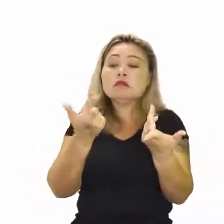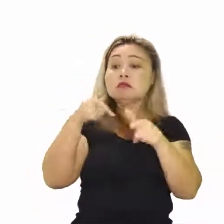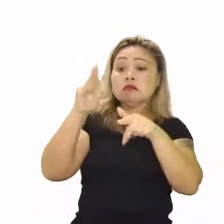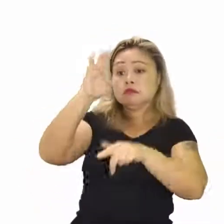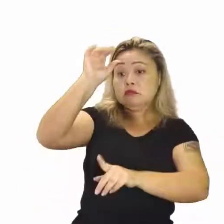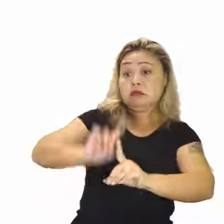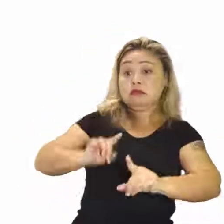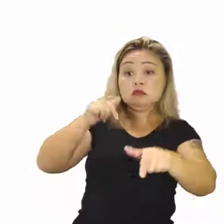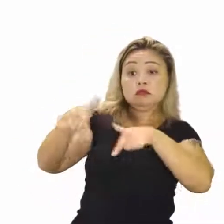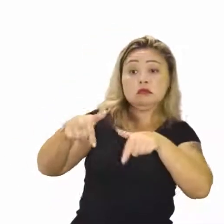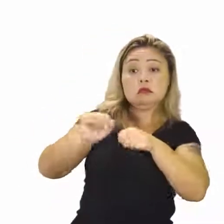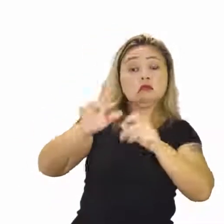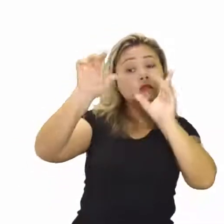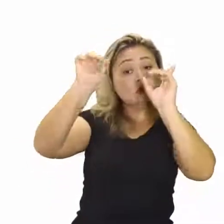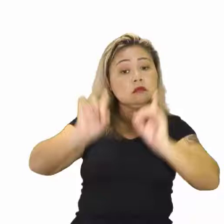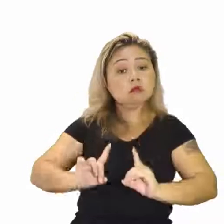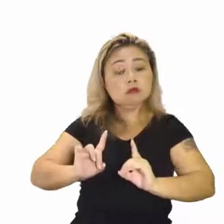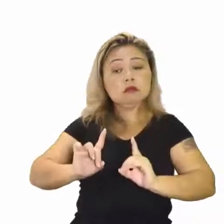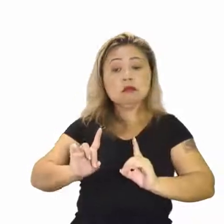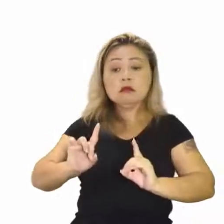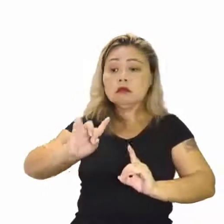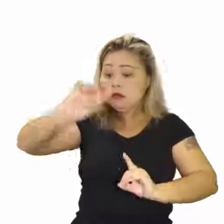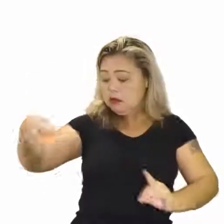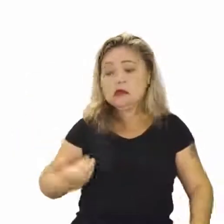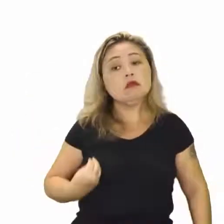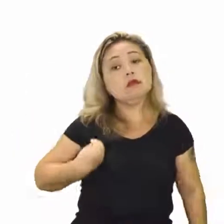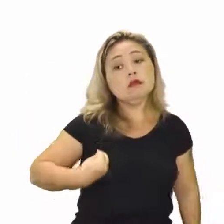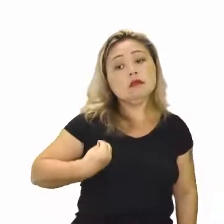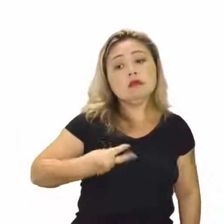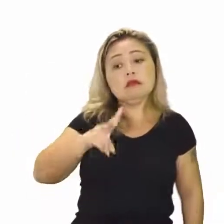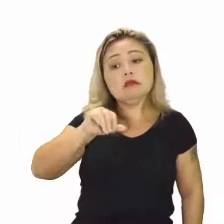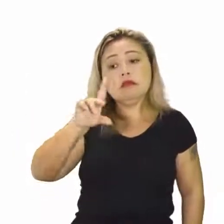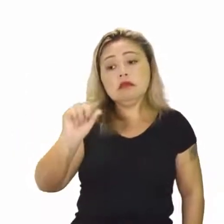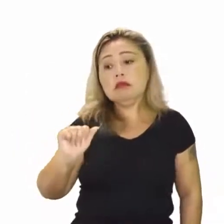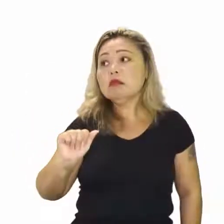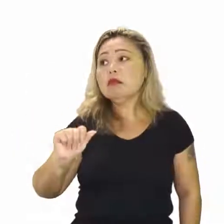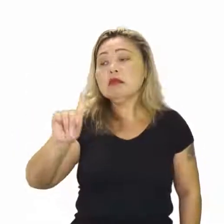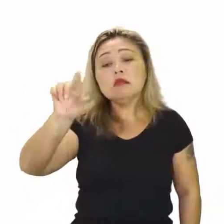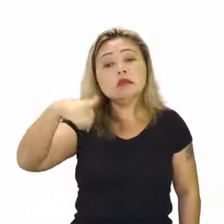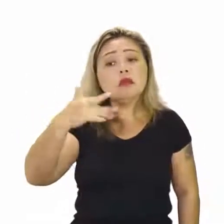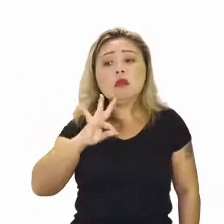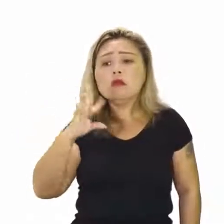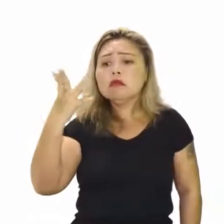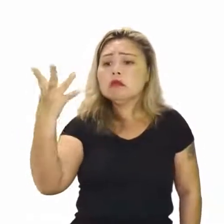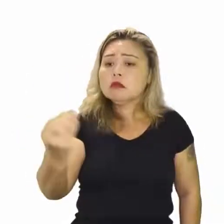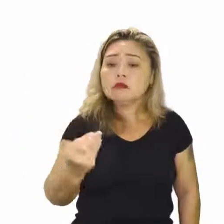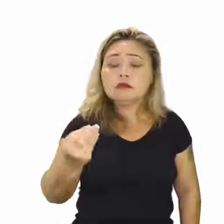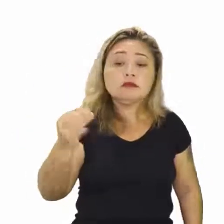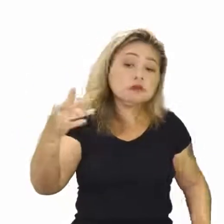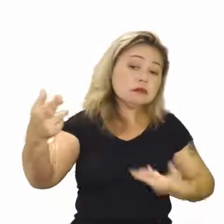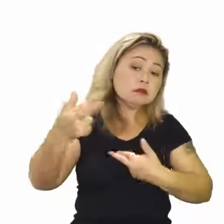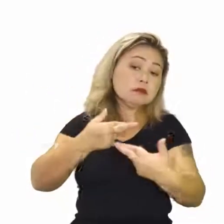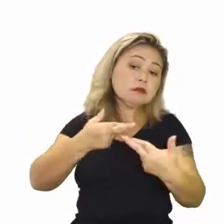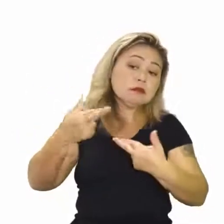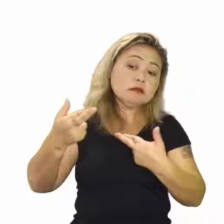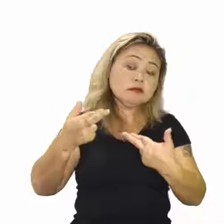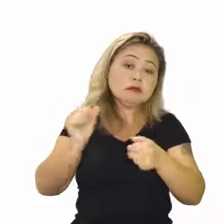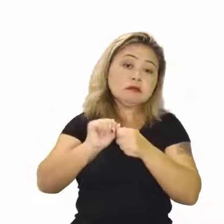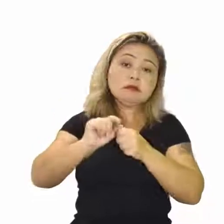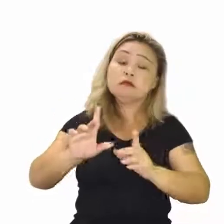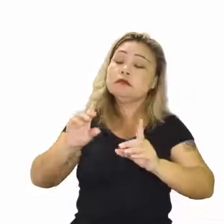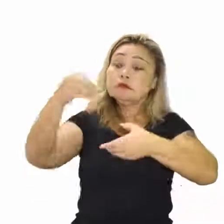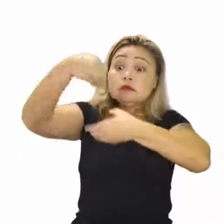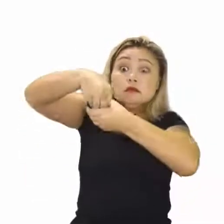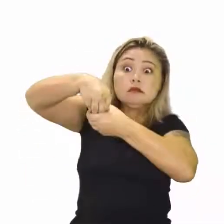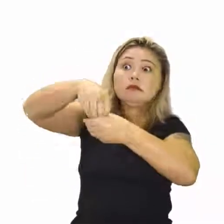ao trabalho e o direito à vida. Isso tudo está relacionado aos